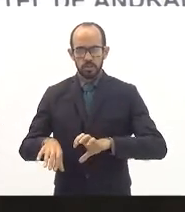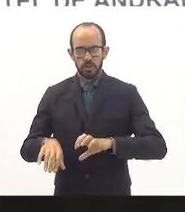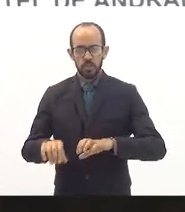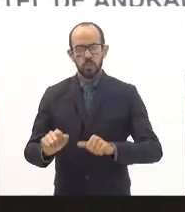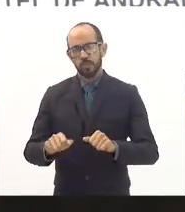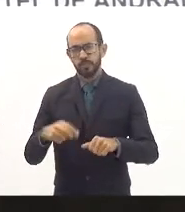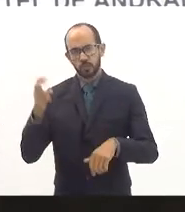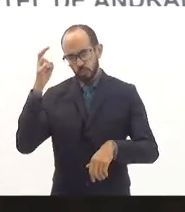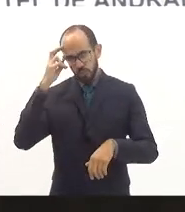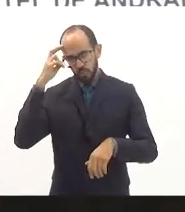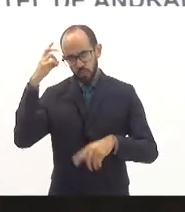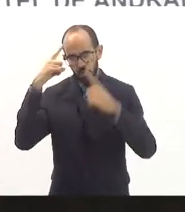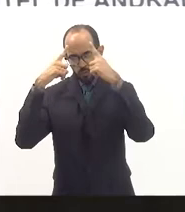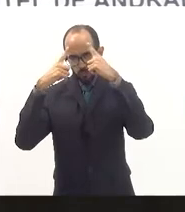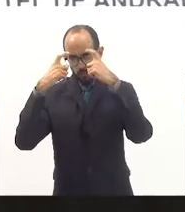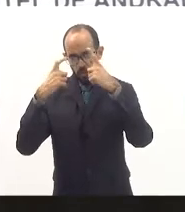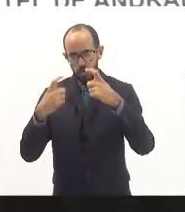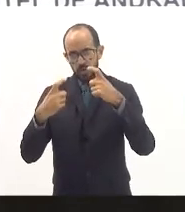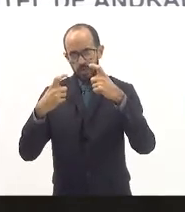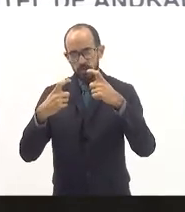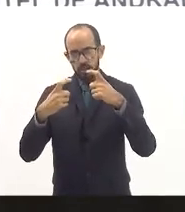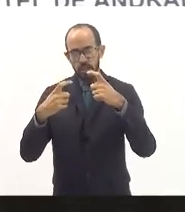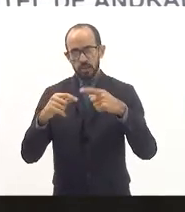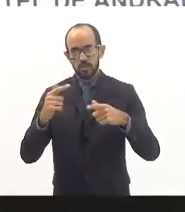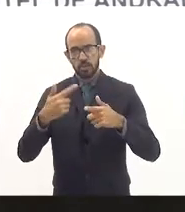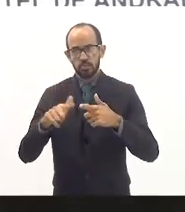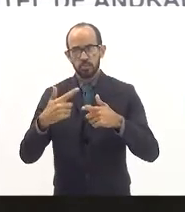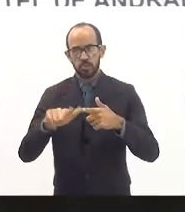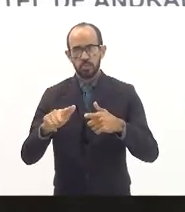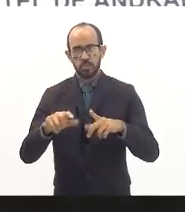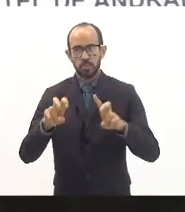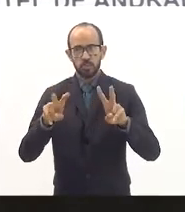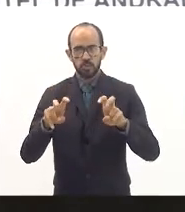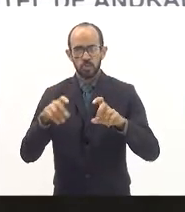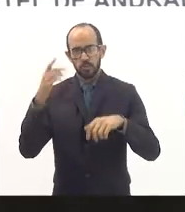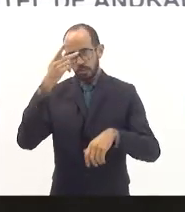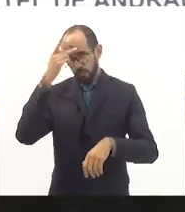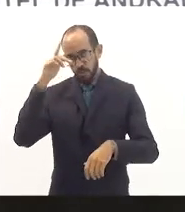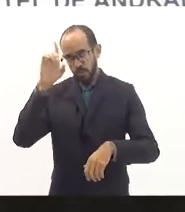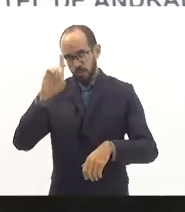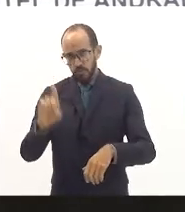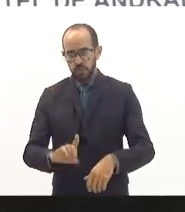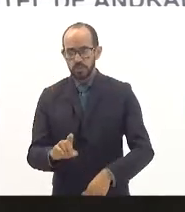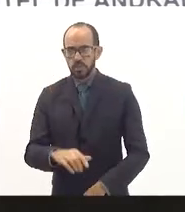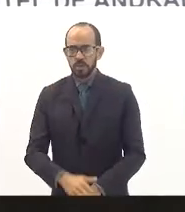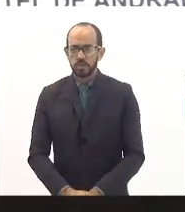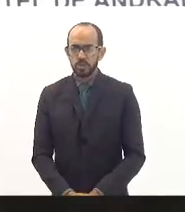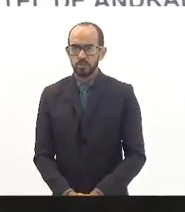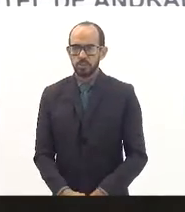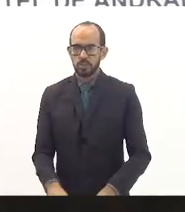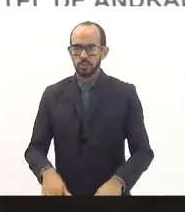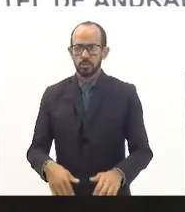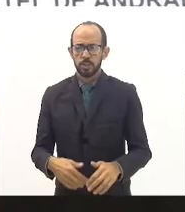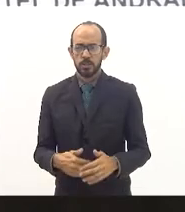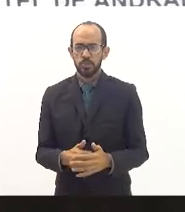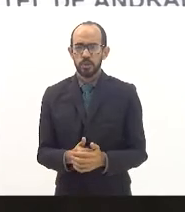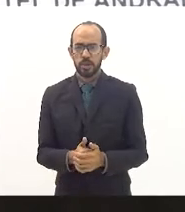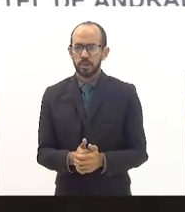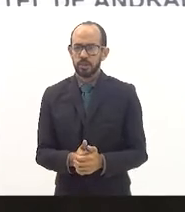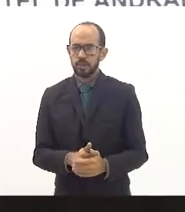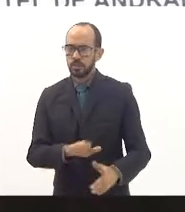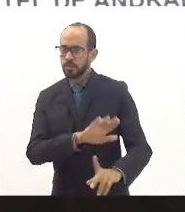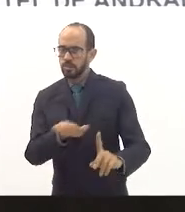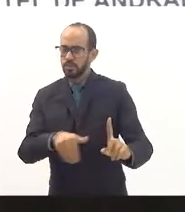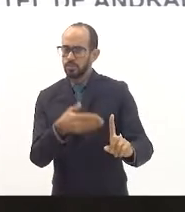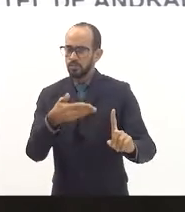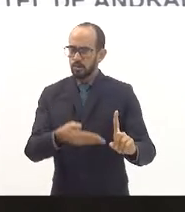cultura, violência e nas questões relativas às pessoas com deficiência. Tive a honra de ser escolhido